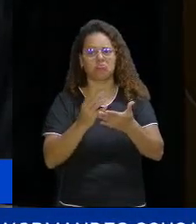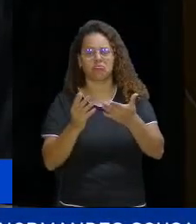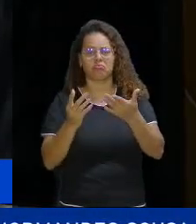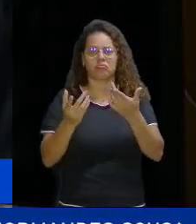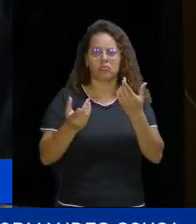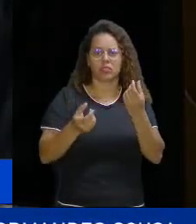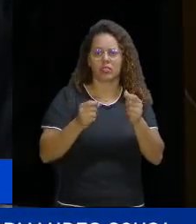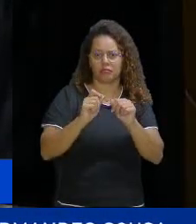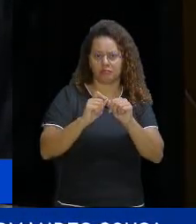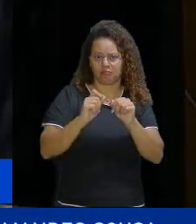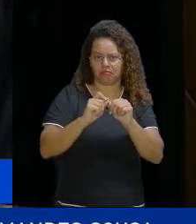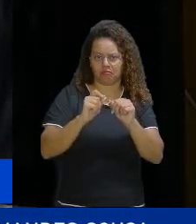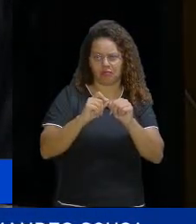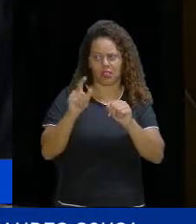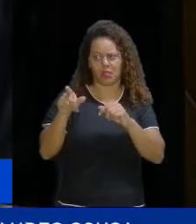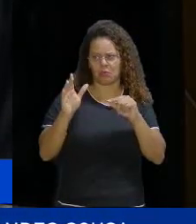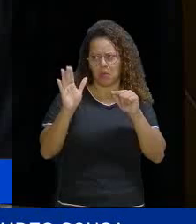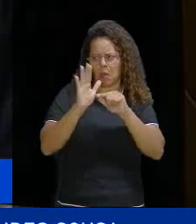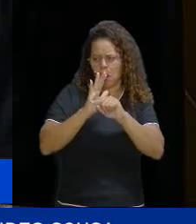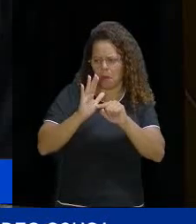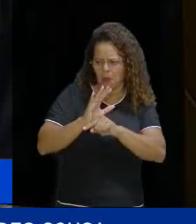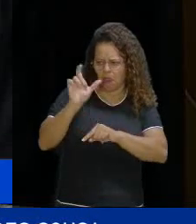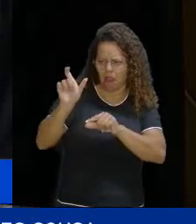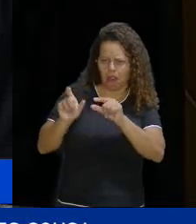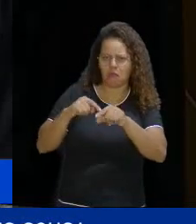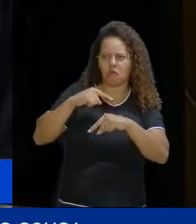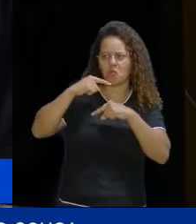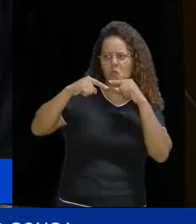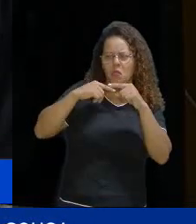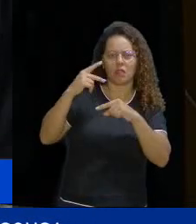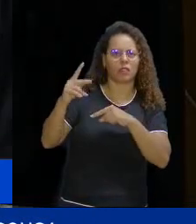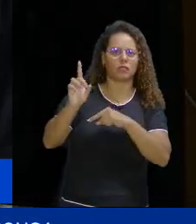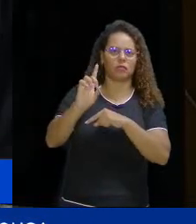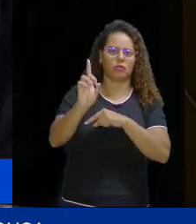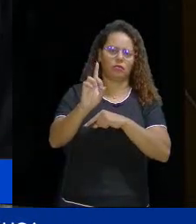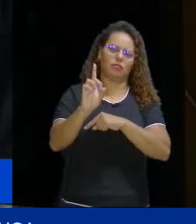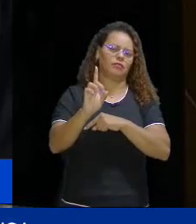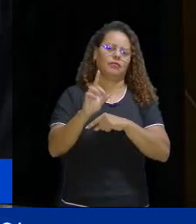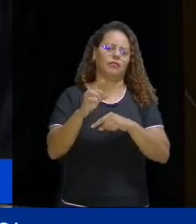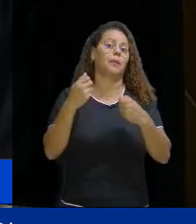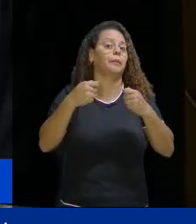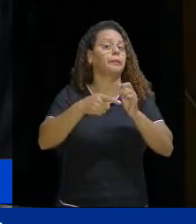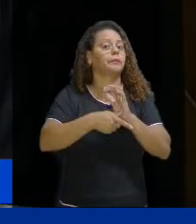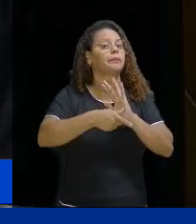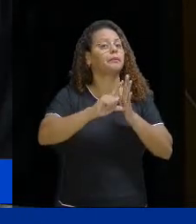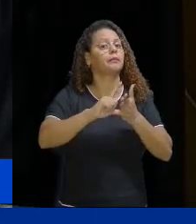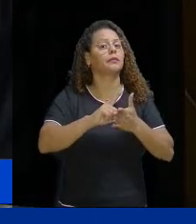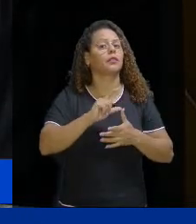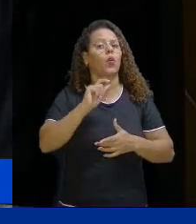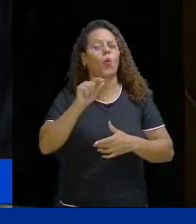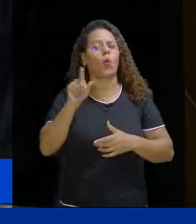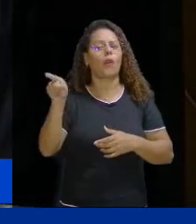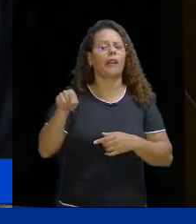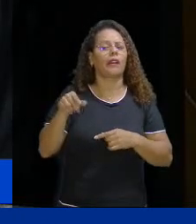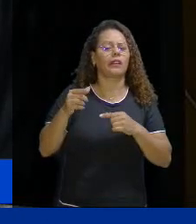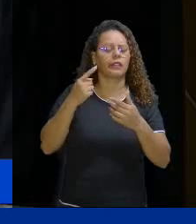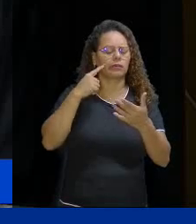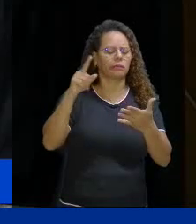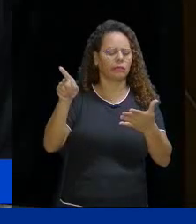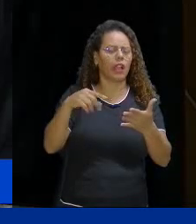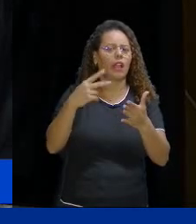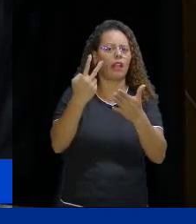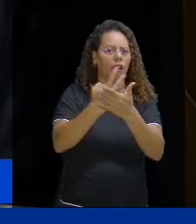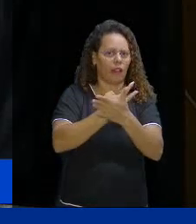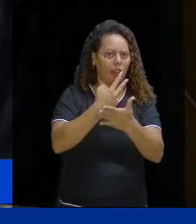não podem ser imediatamente questionados por meio de mandado de segurança, salvo em situações de manifesta ilegalidade ou abuso de poder.